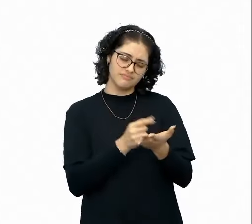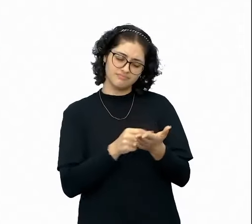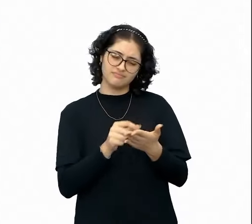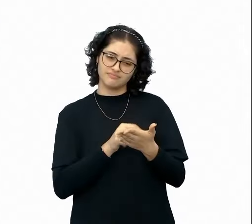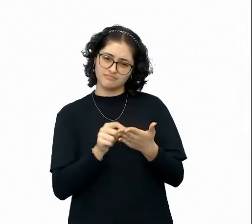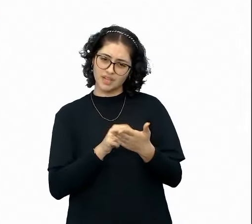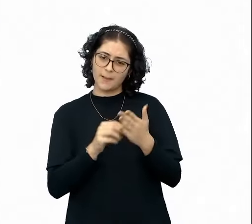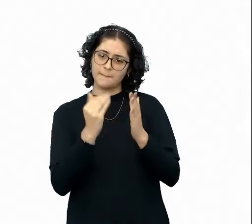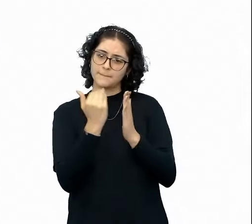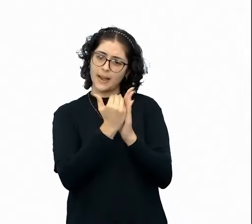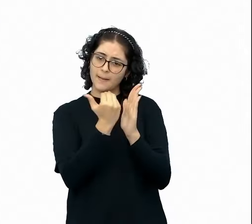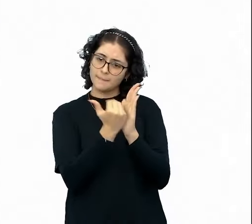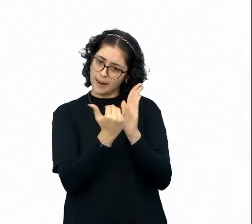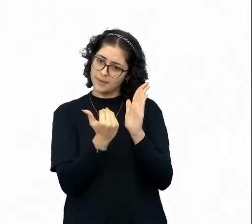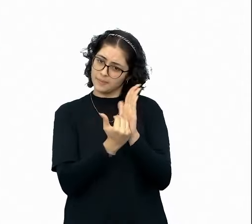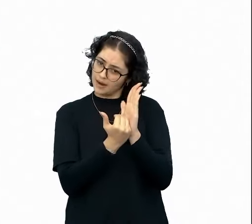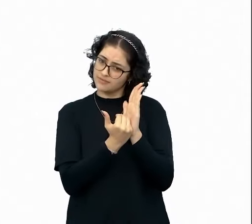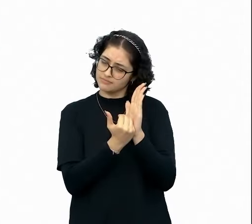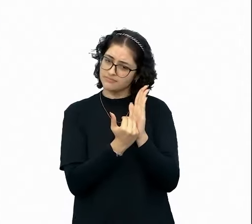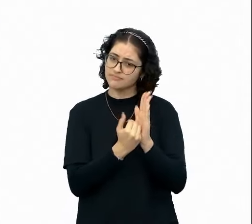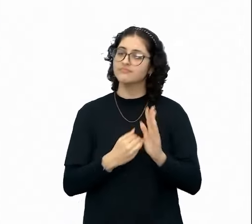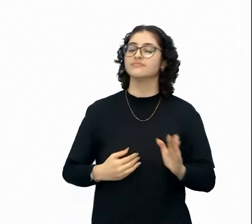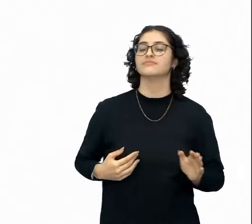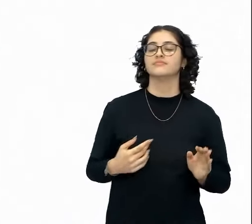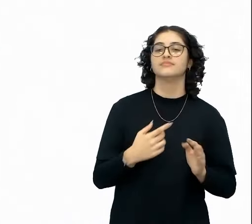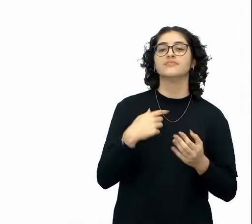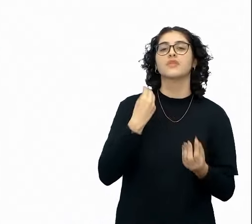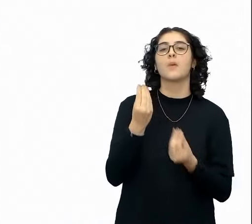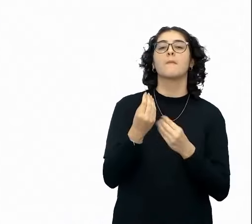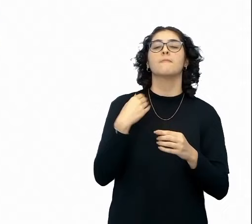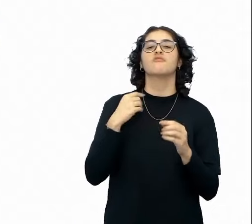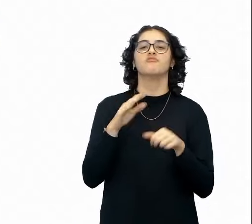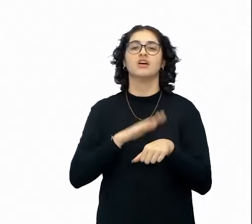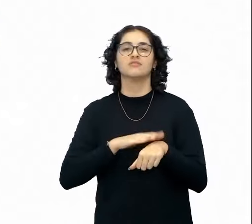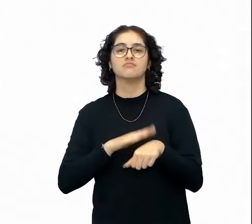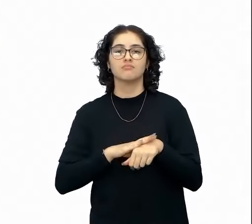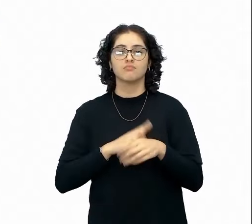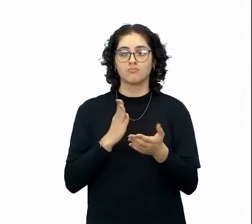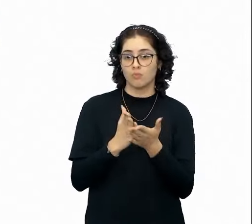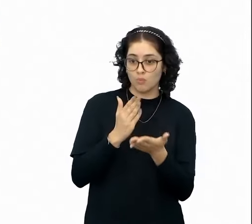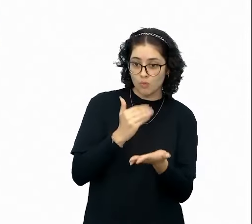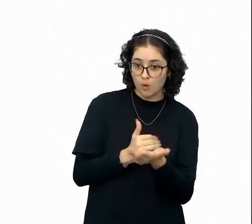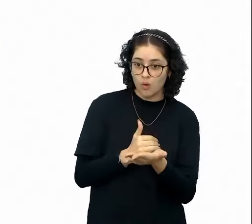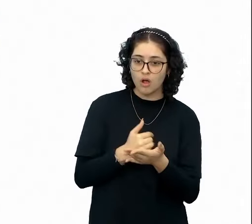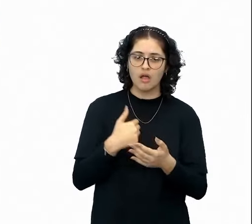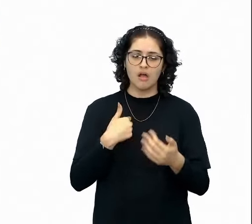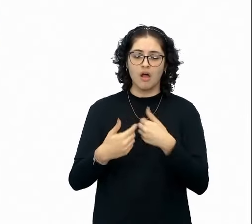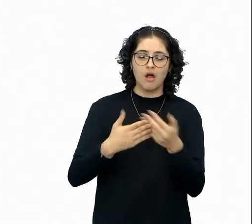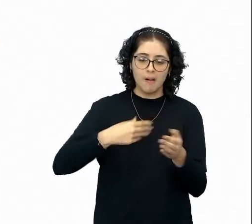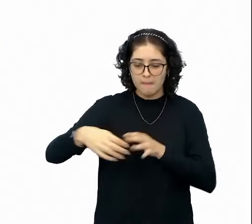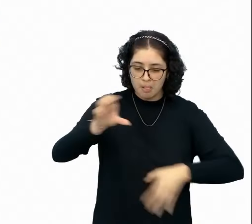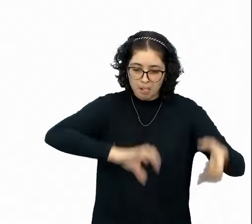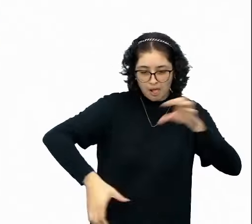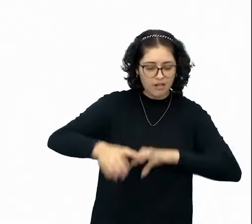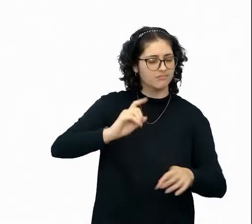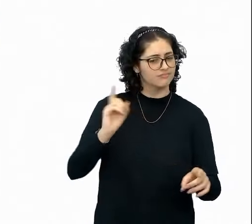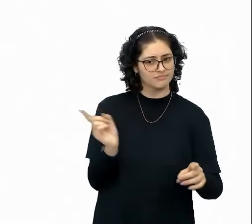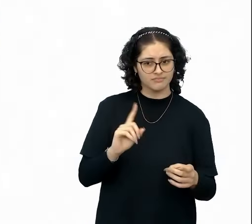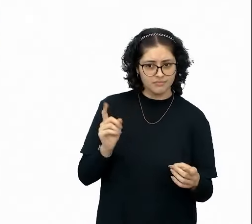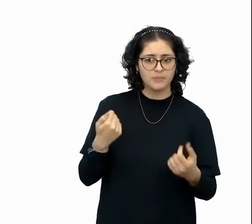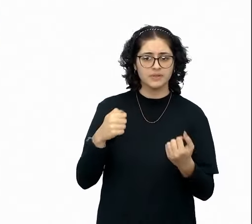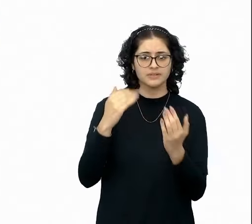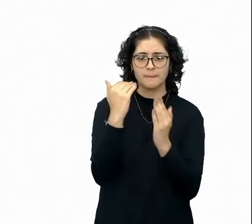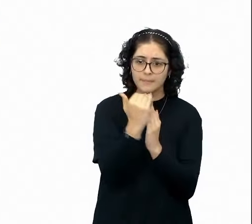um passo a passo, existe um passo a passo. Quando eu vou fazer um bolo, eu não faço de qualquer jeito, eu preciso ter um passo a